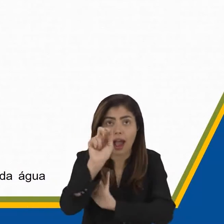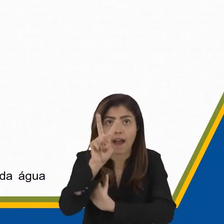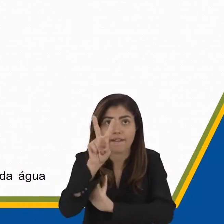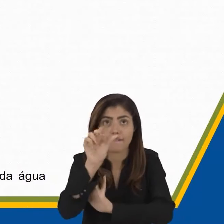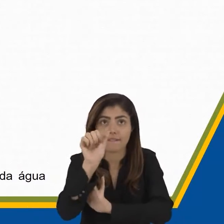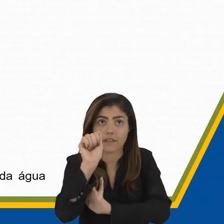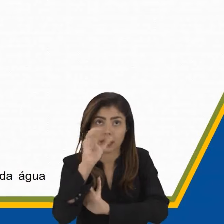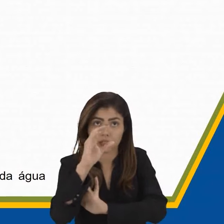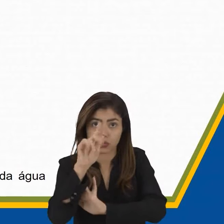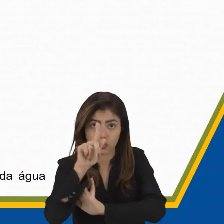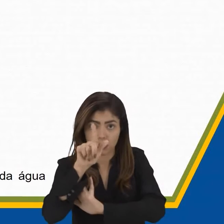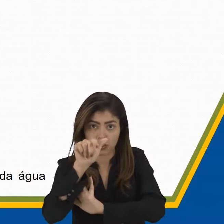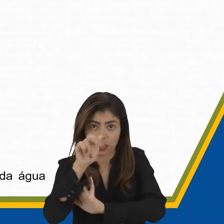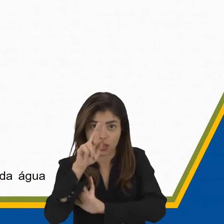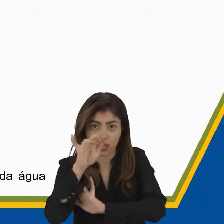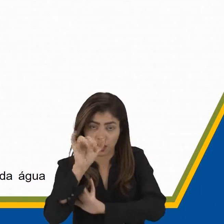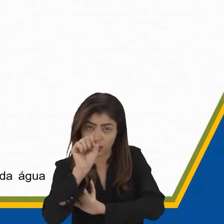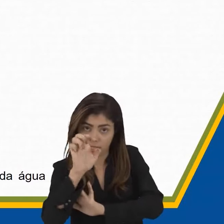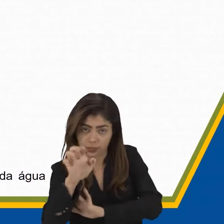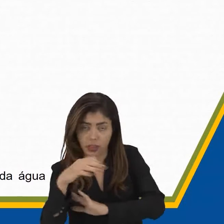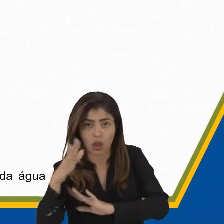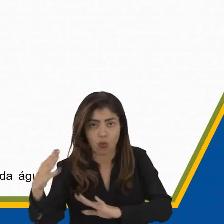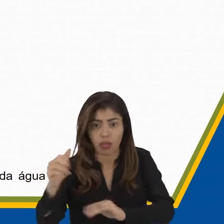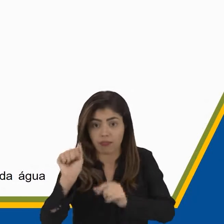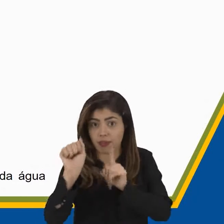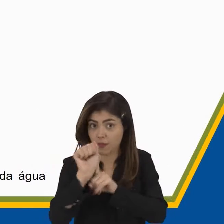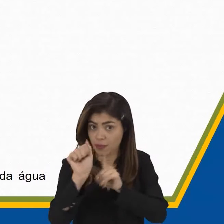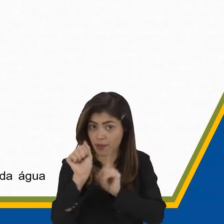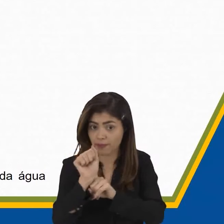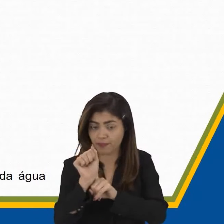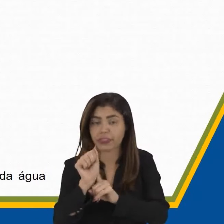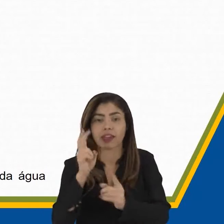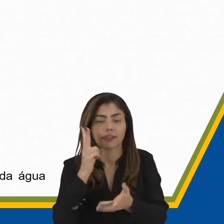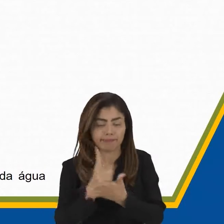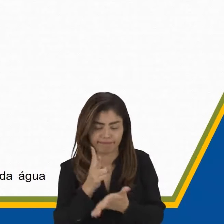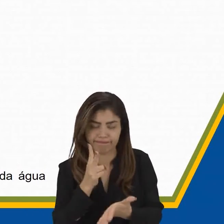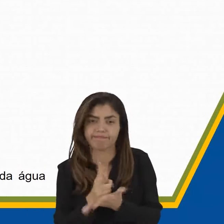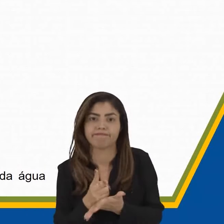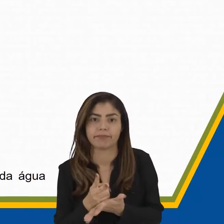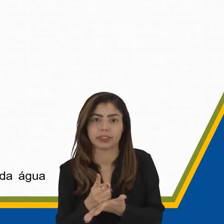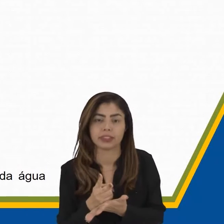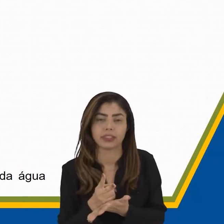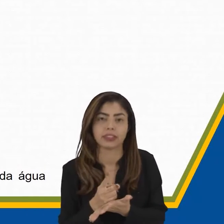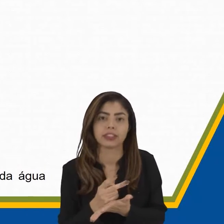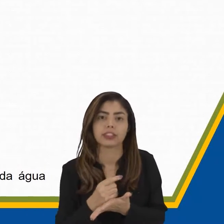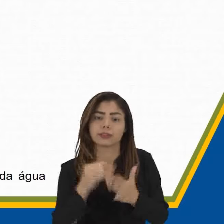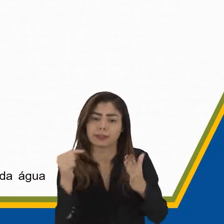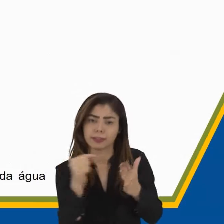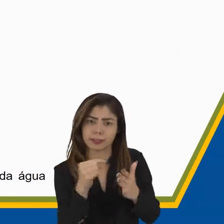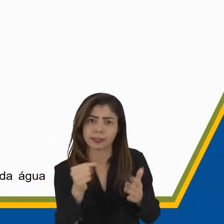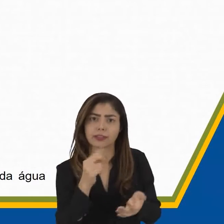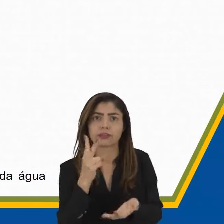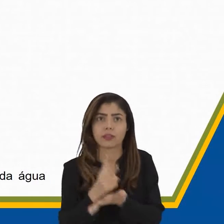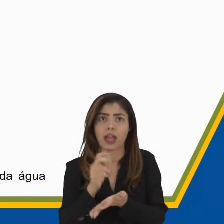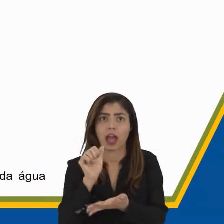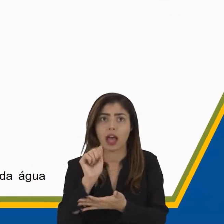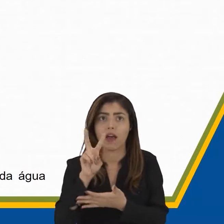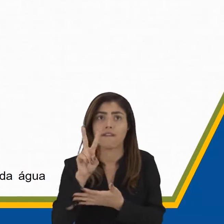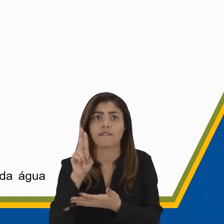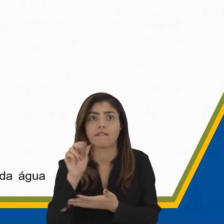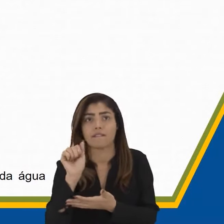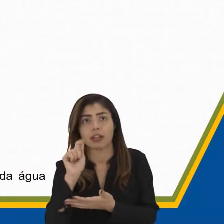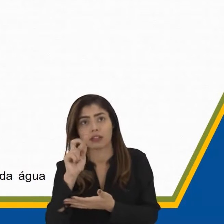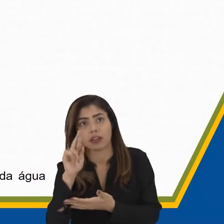frente significa negação, né? Quando o A ele vem na frente, ele sempre vai ter essa contradição. Então, elas são